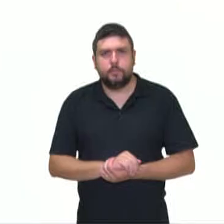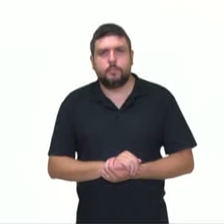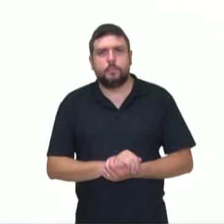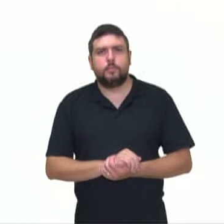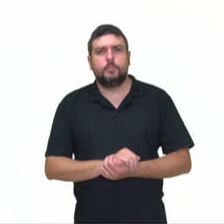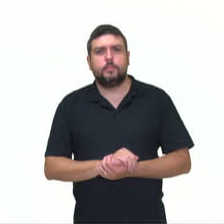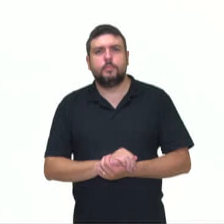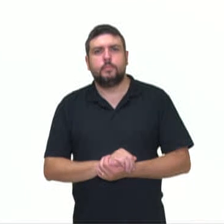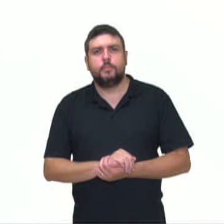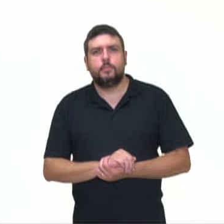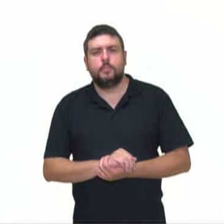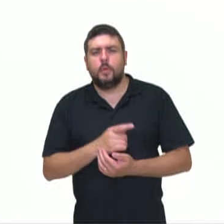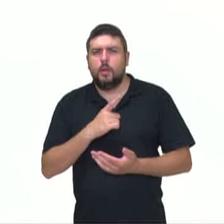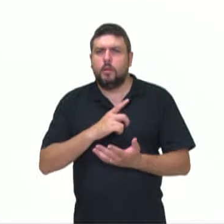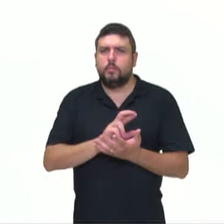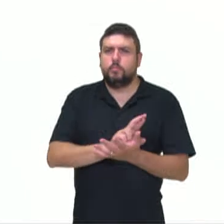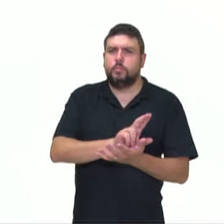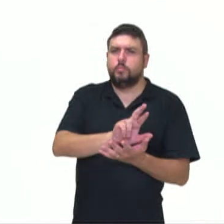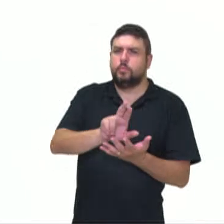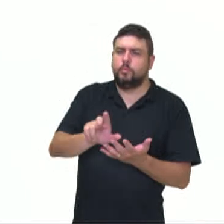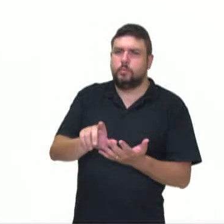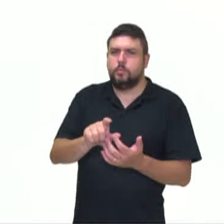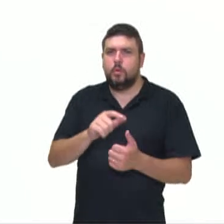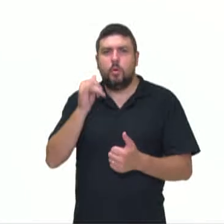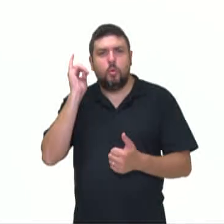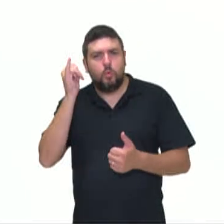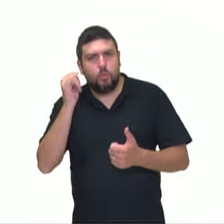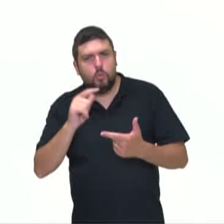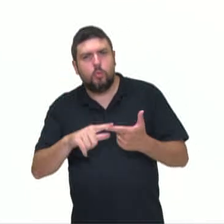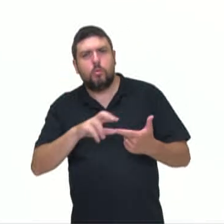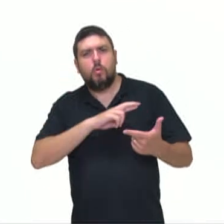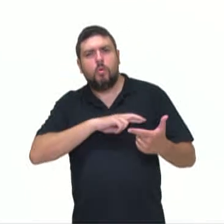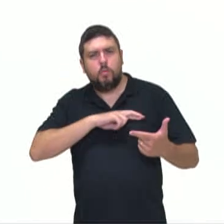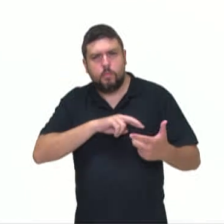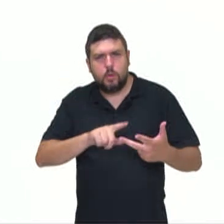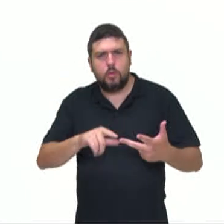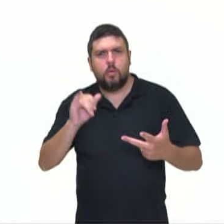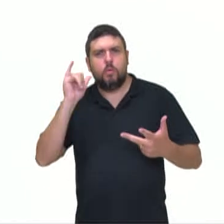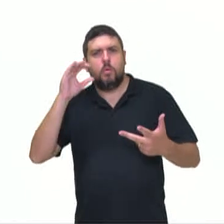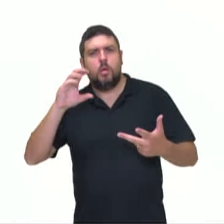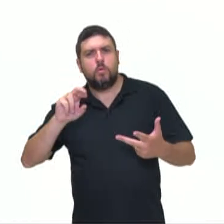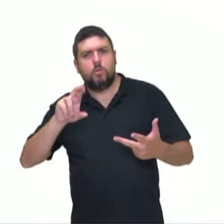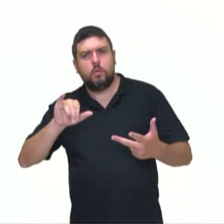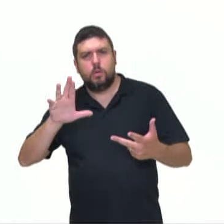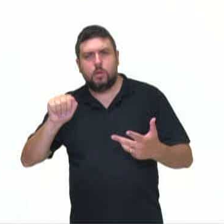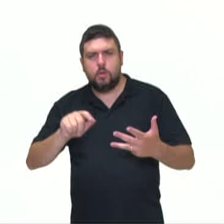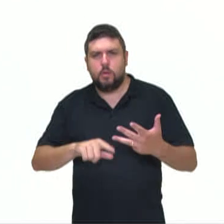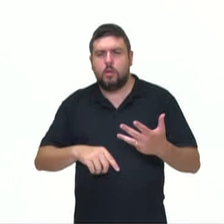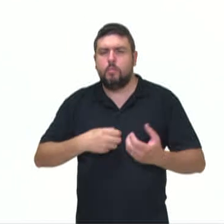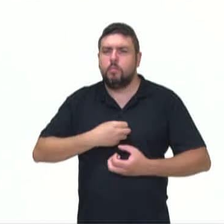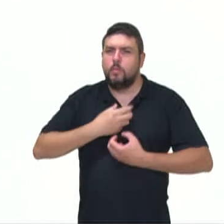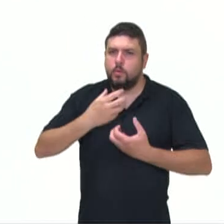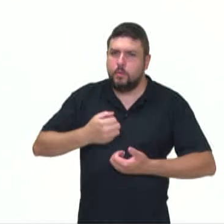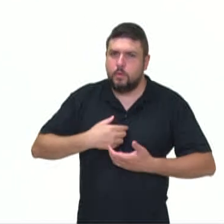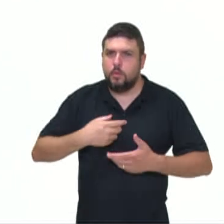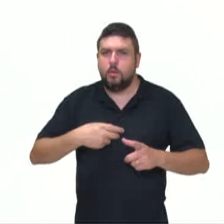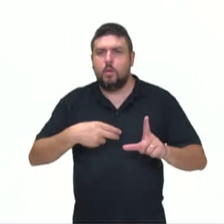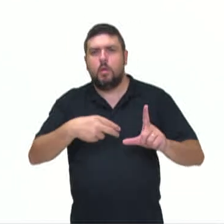há diversos tipos: conto, romance, crônica, poesia, novela,